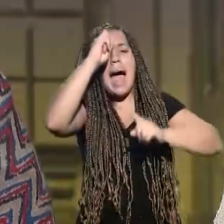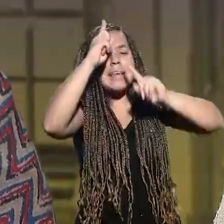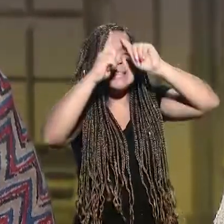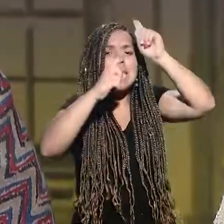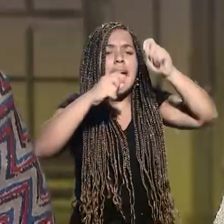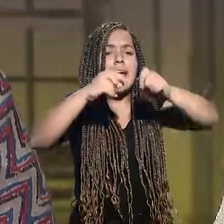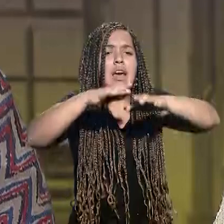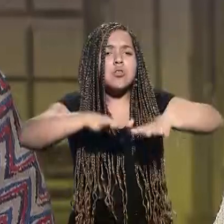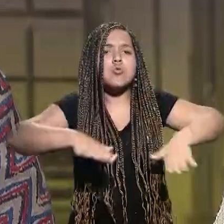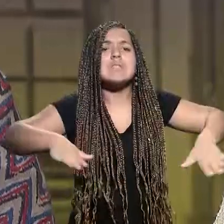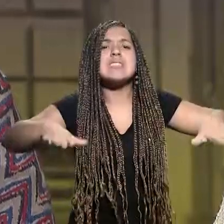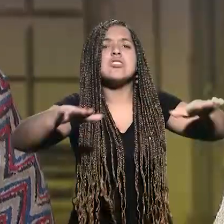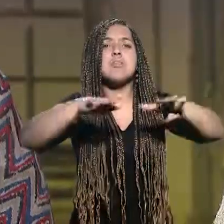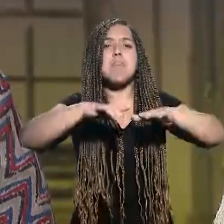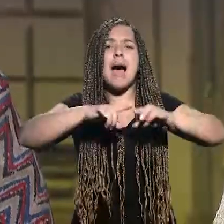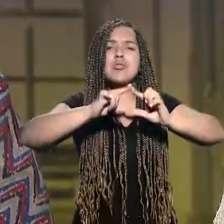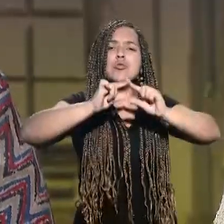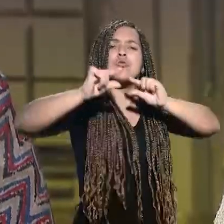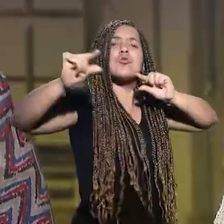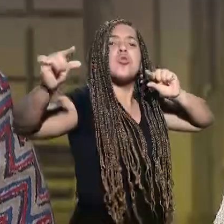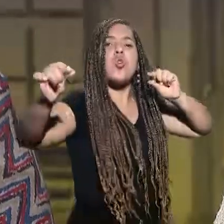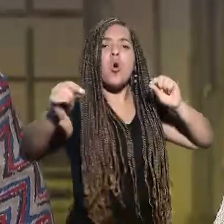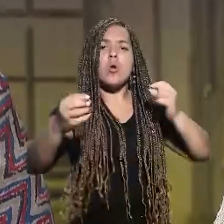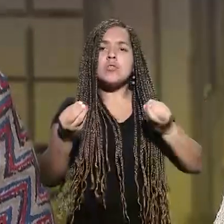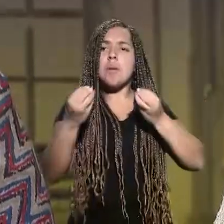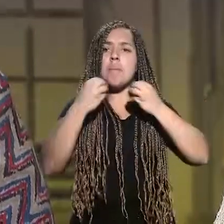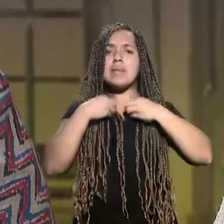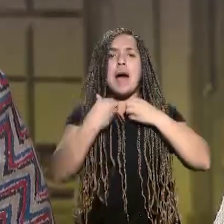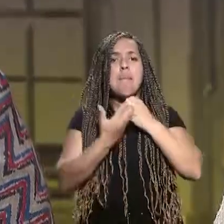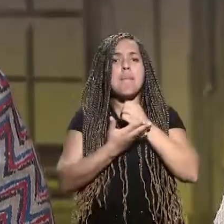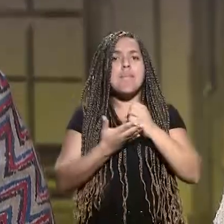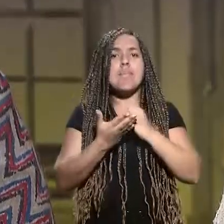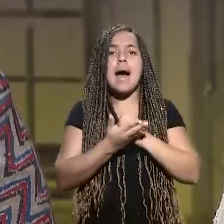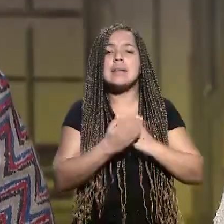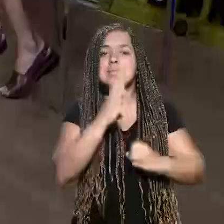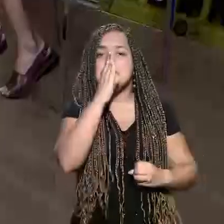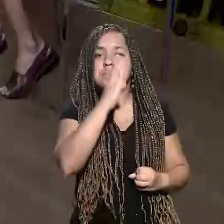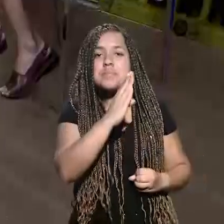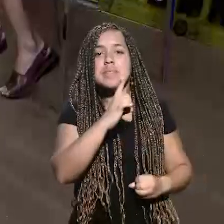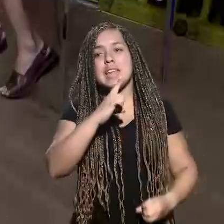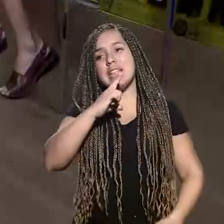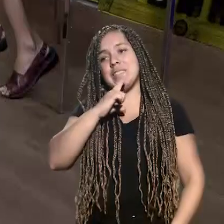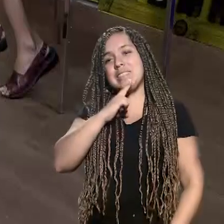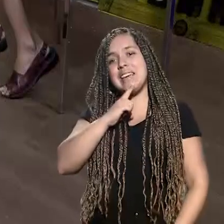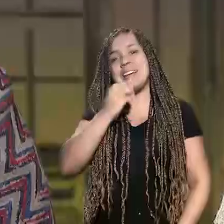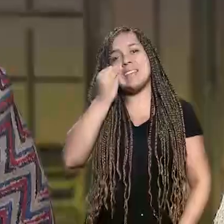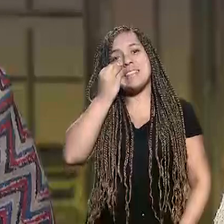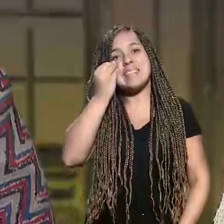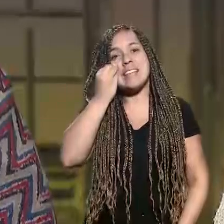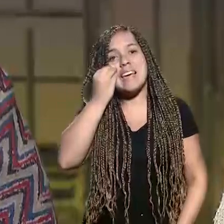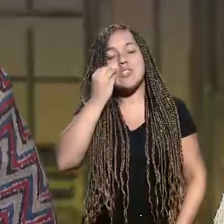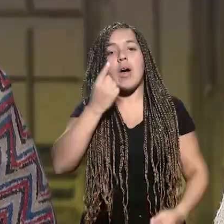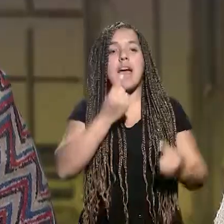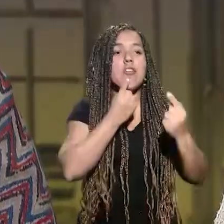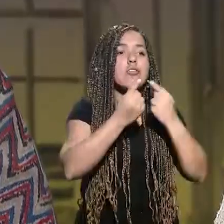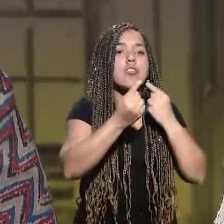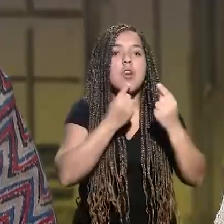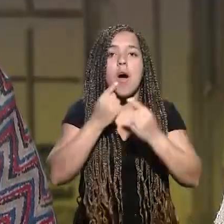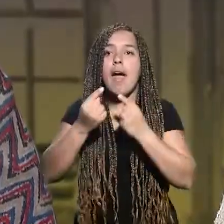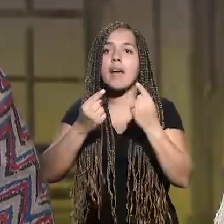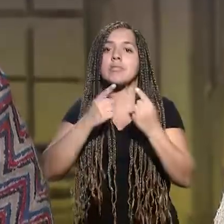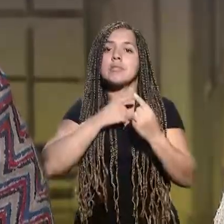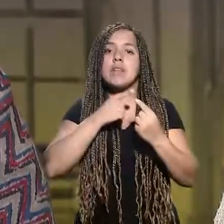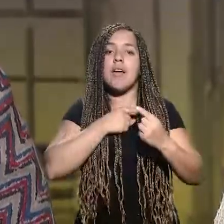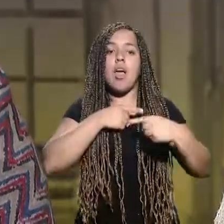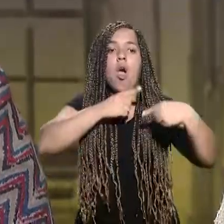vem de longe, cria substância. E você passa isso para os alunos? Olha, eu tento, no